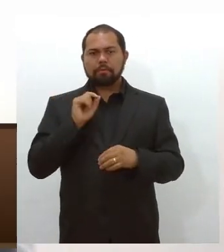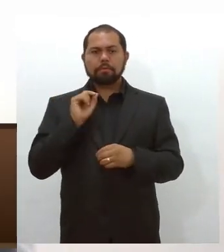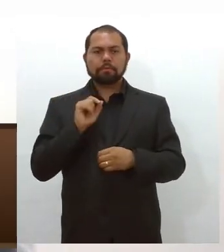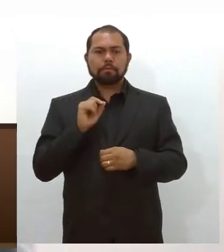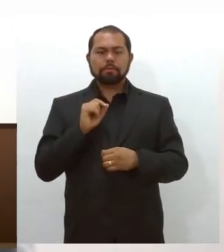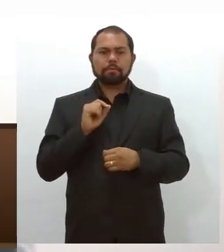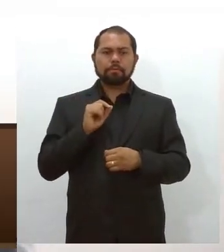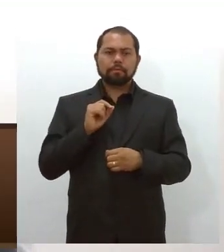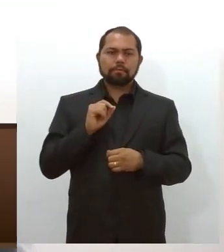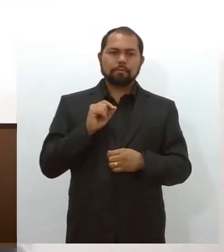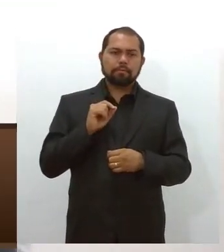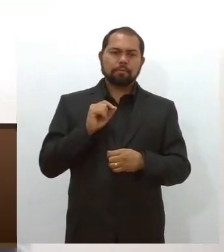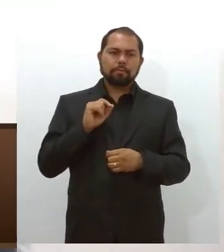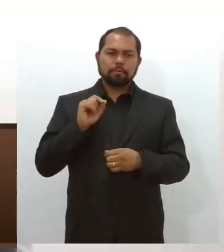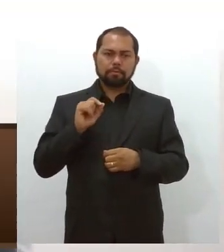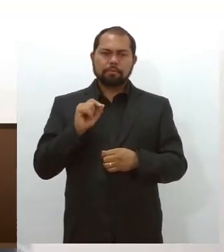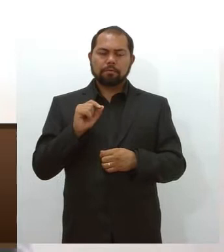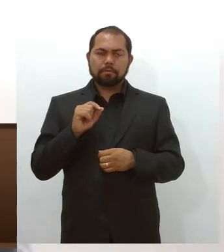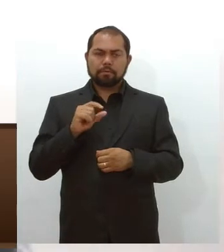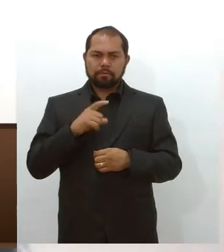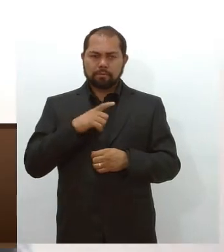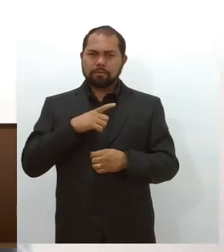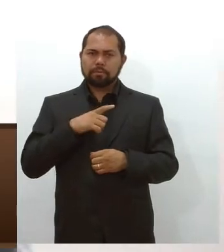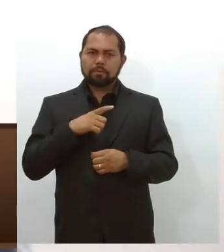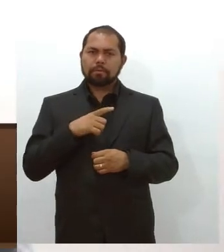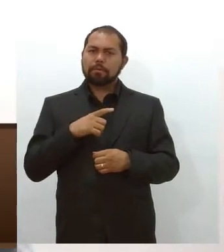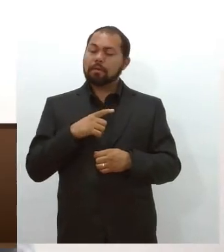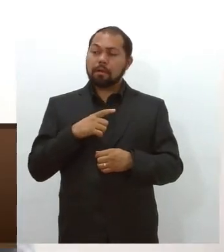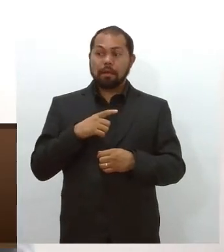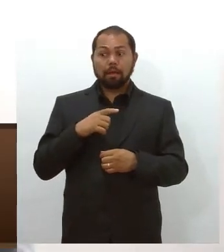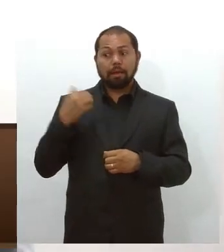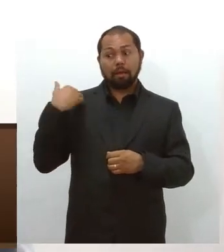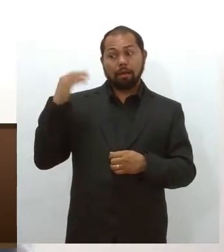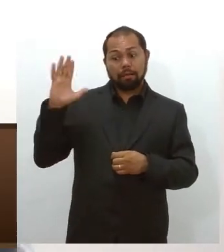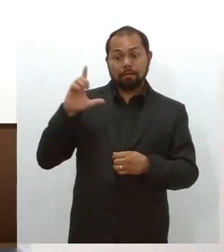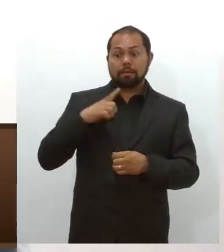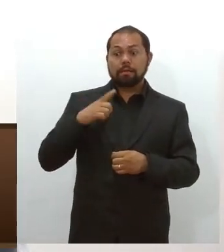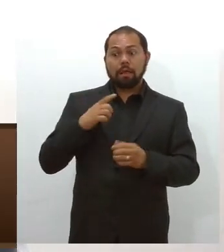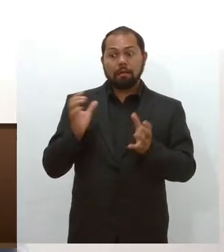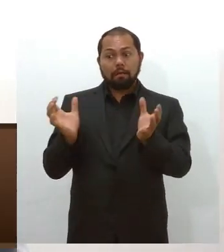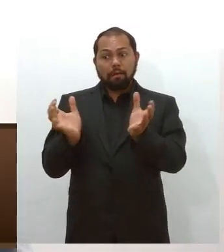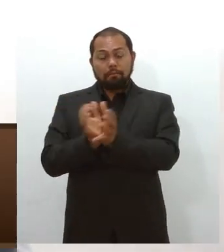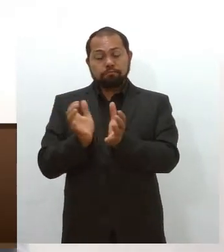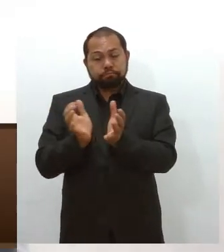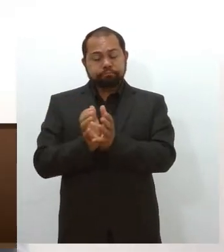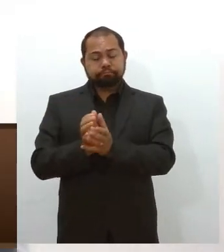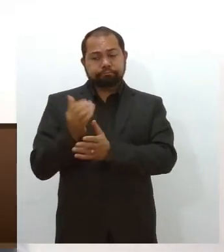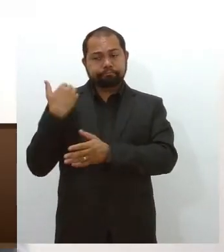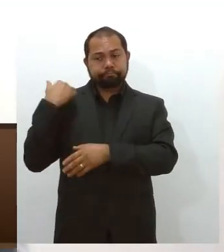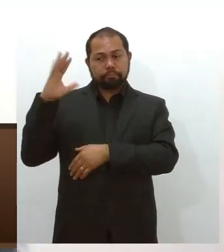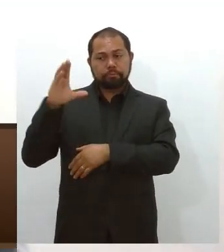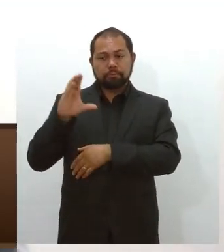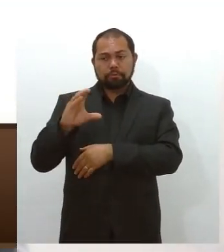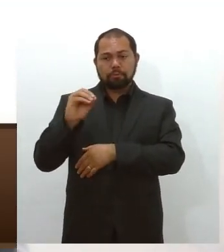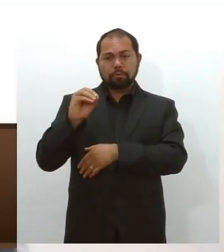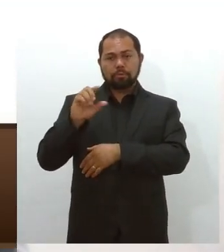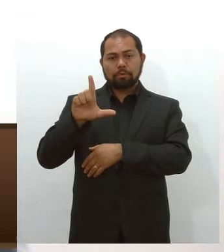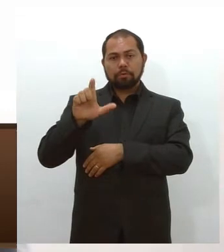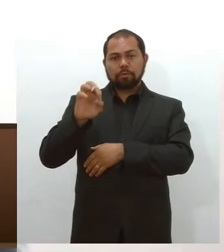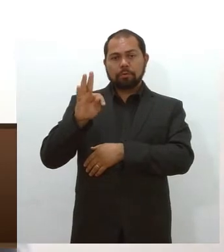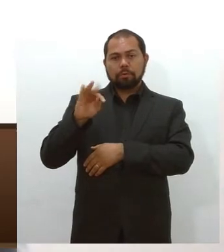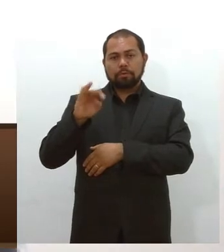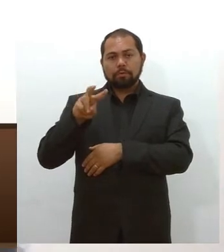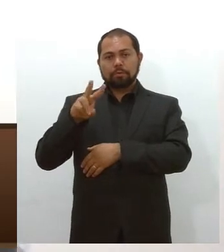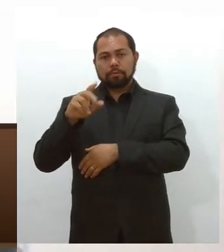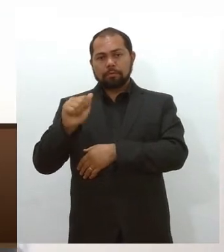estão concorrendo nessa espécie, desta forma, estejam cientes